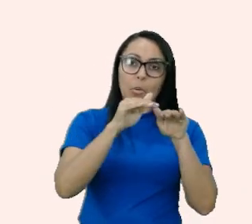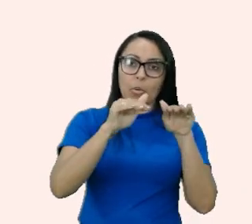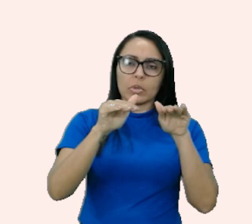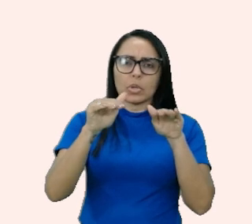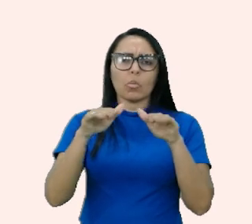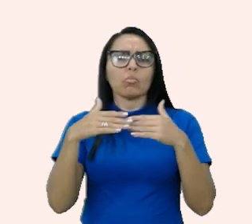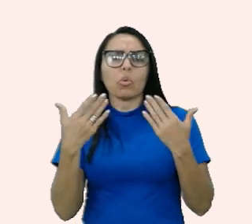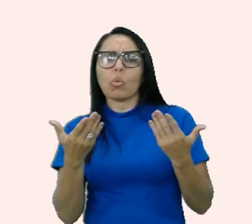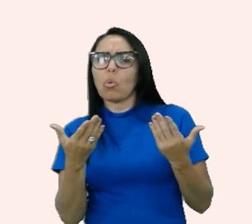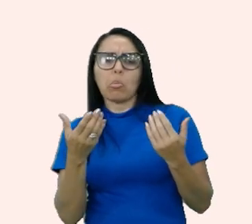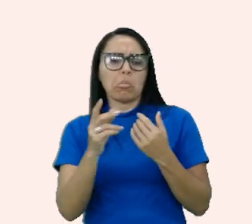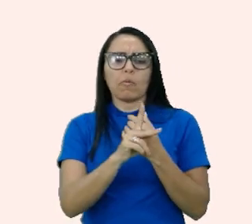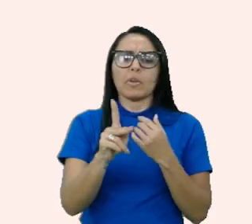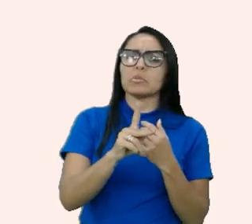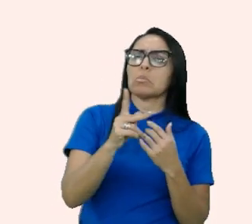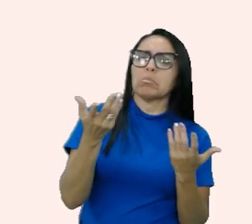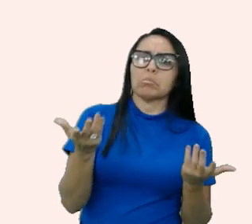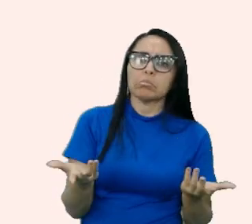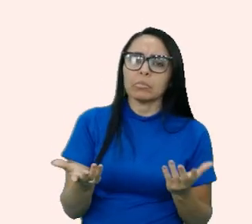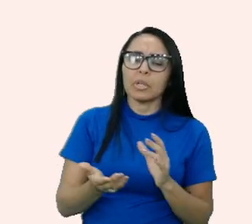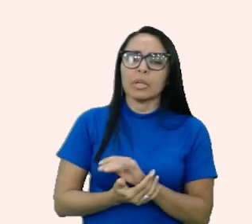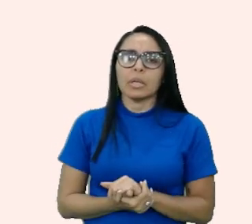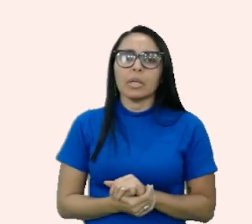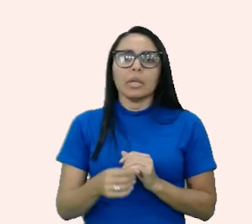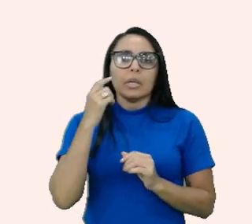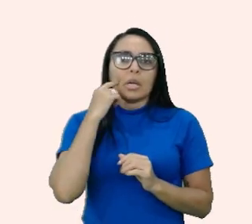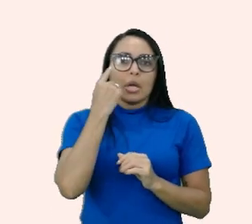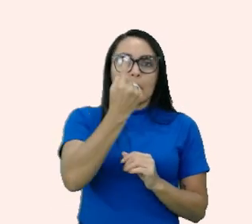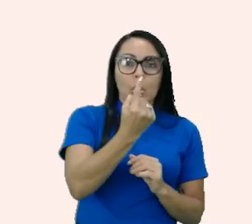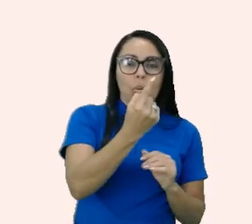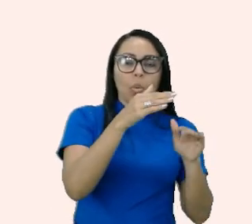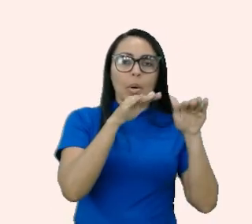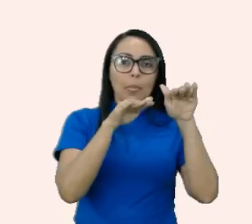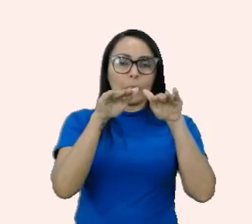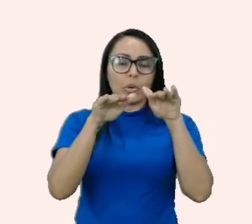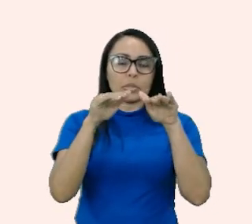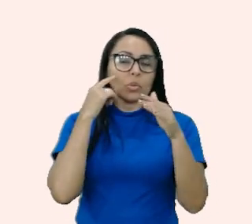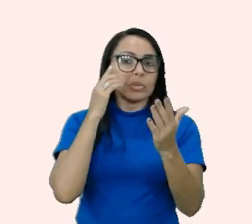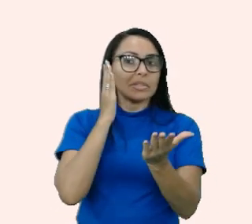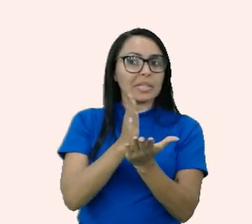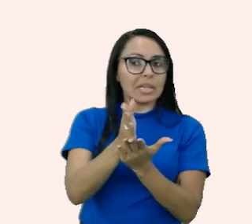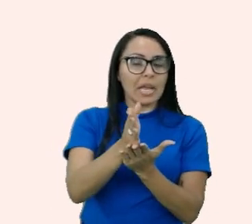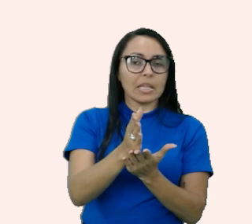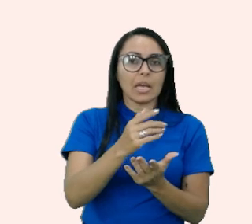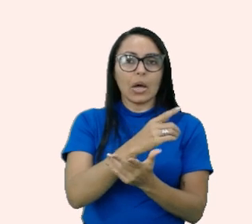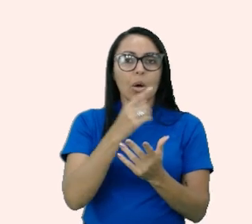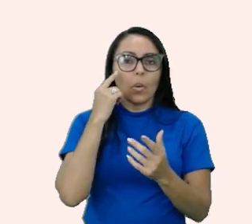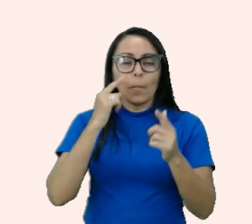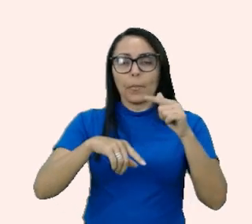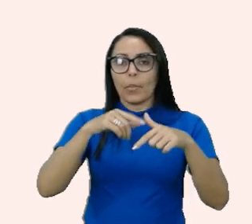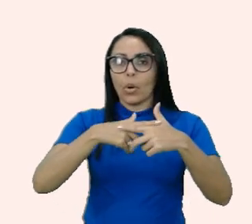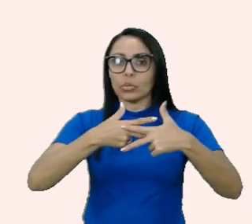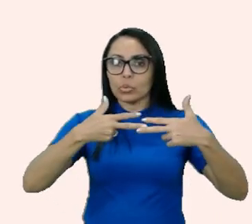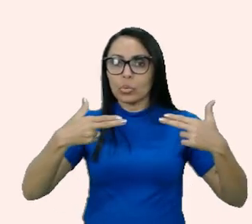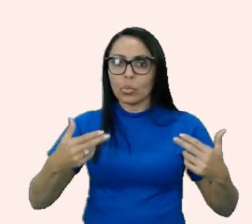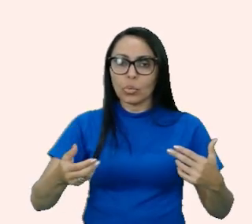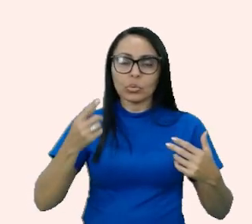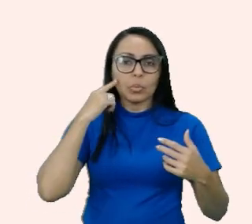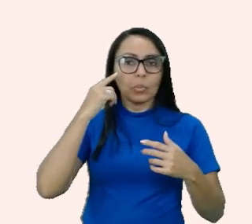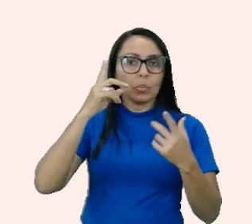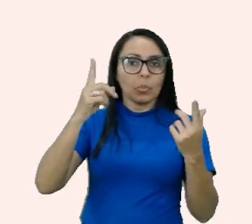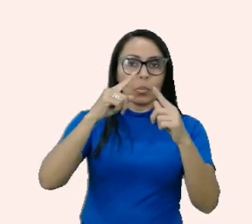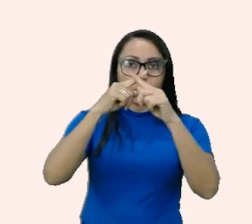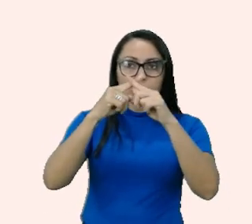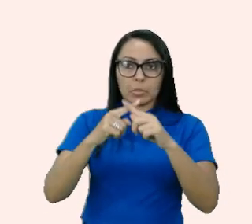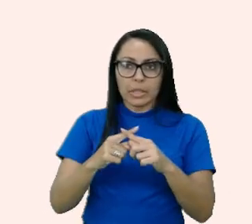assim, tio Valtinho? Olha só. Em uma proporção direta, o produto ou multiplicação